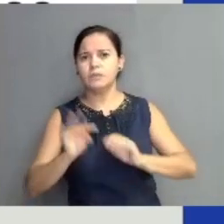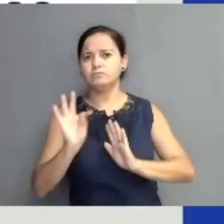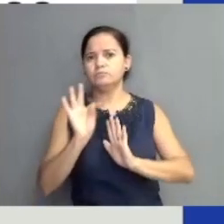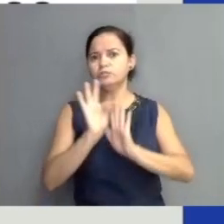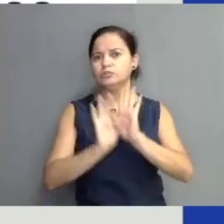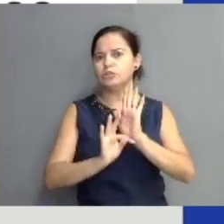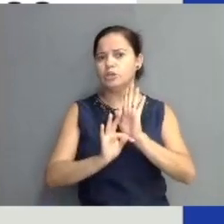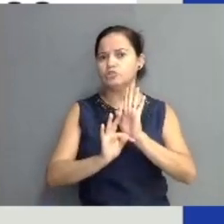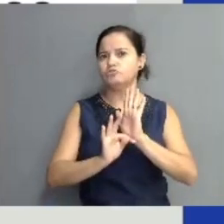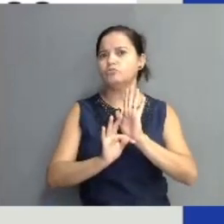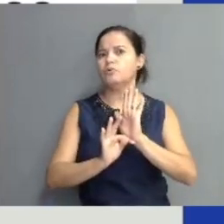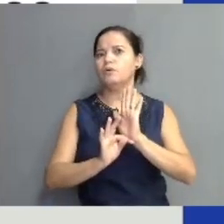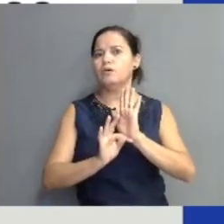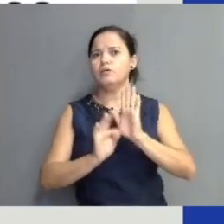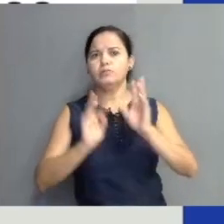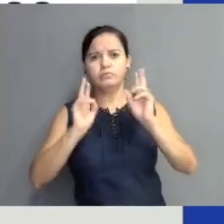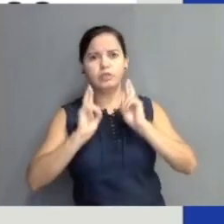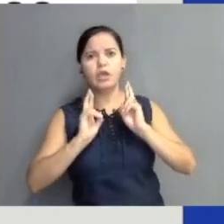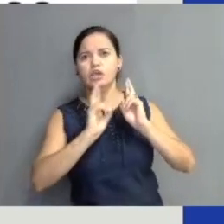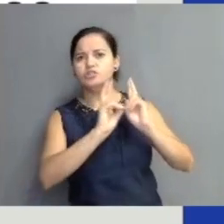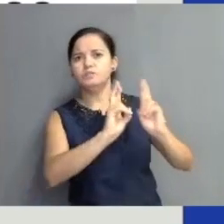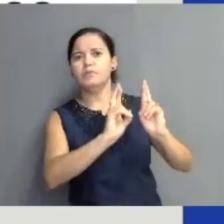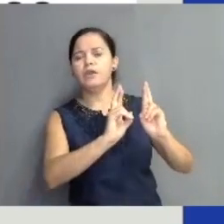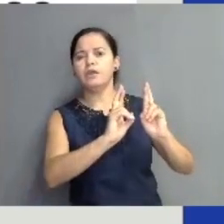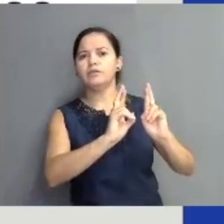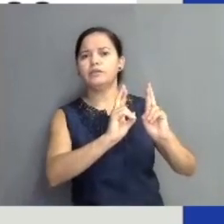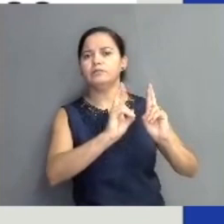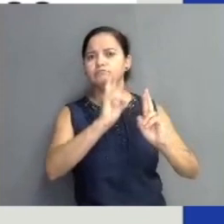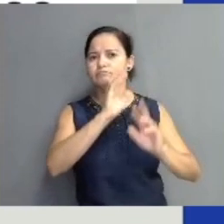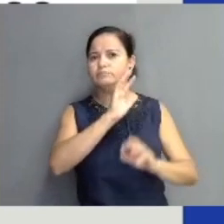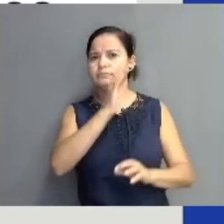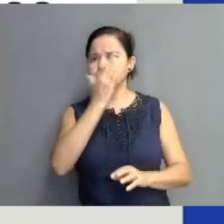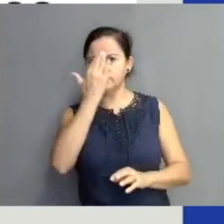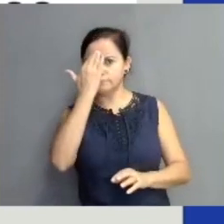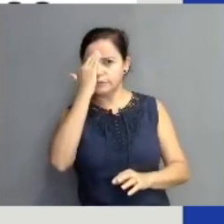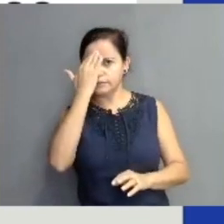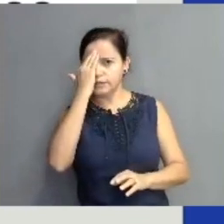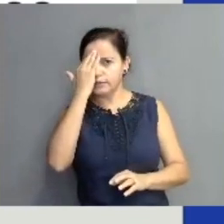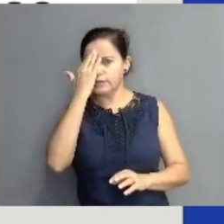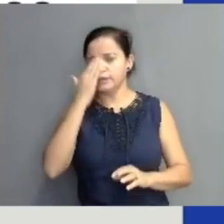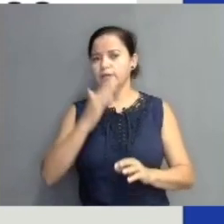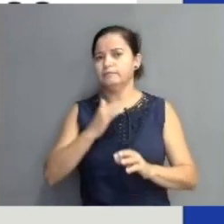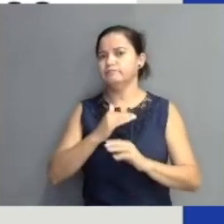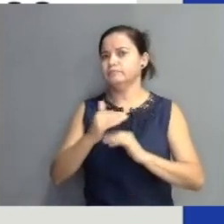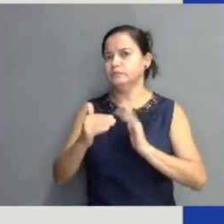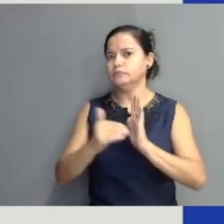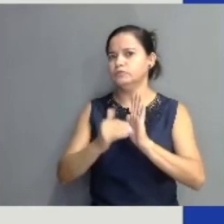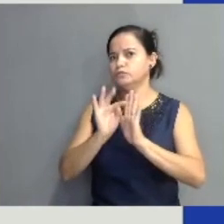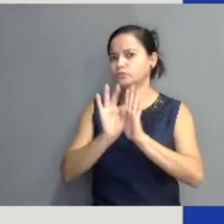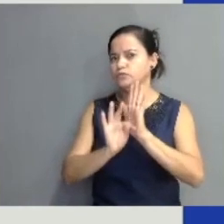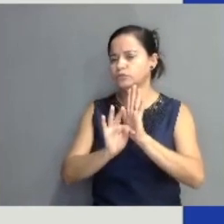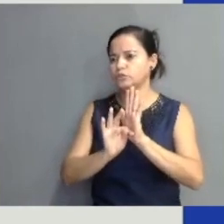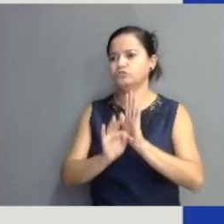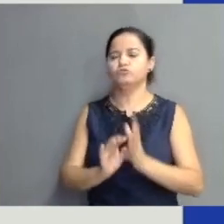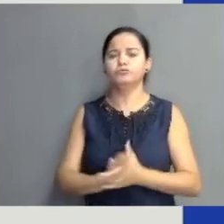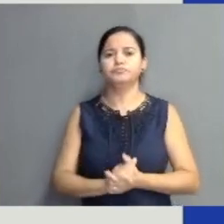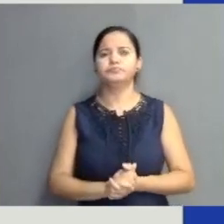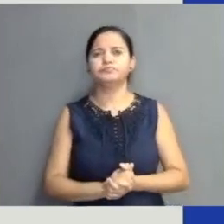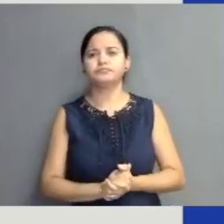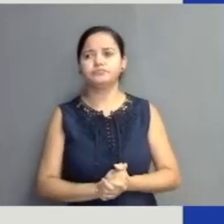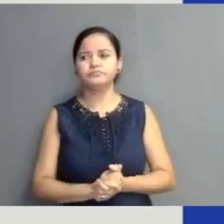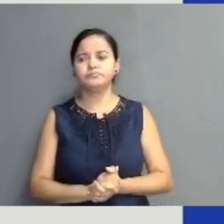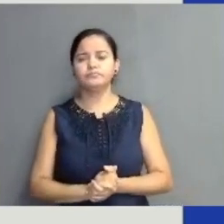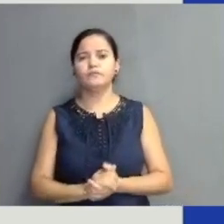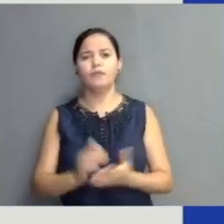que diz respeito aos saberes encadeados em sequências organizadas de enunciados. Tá? Vamos continuar.